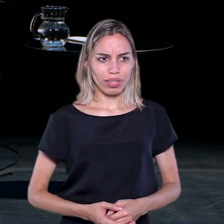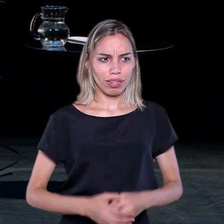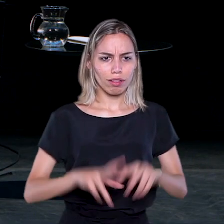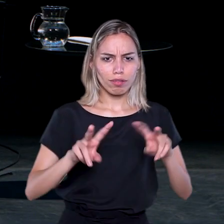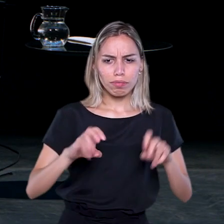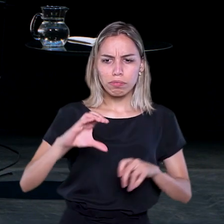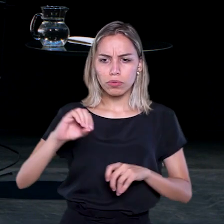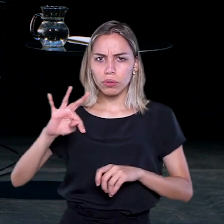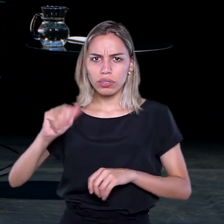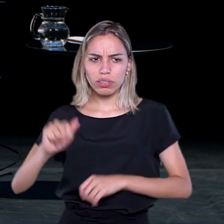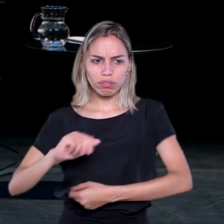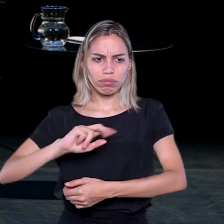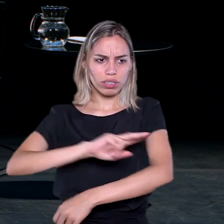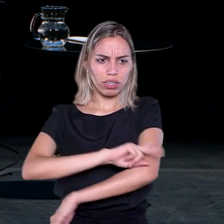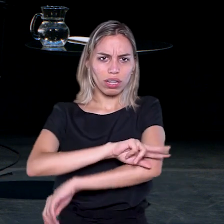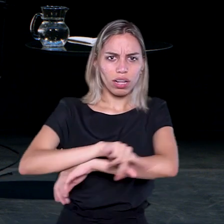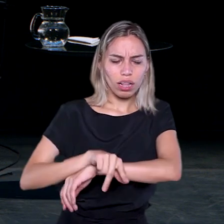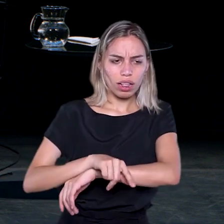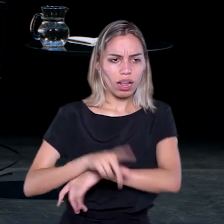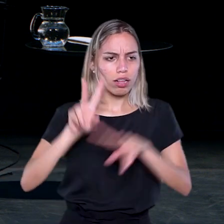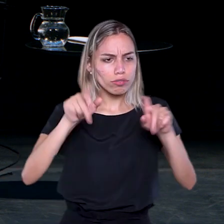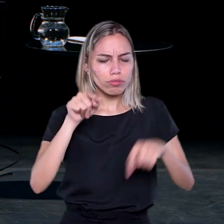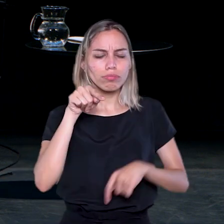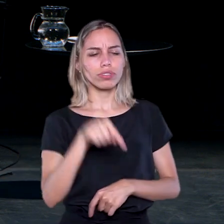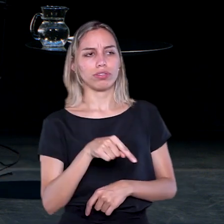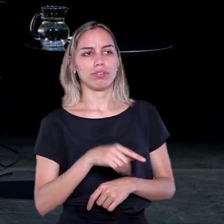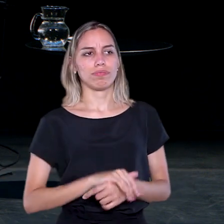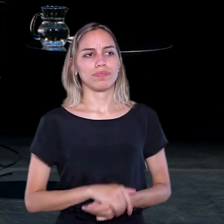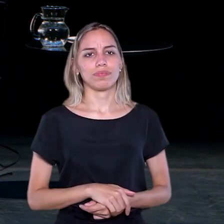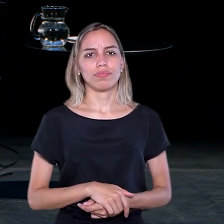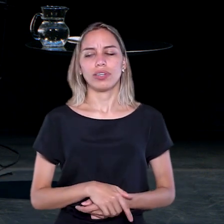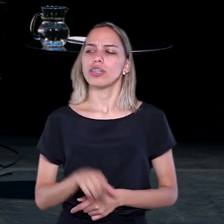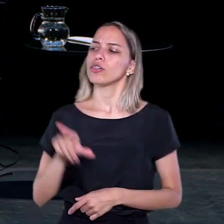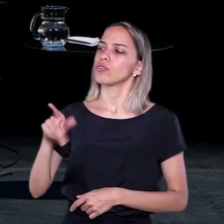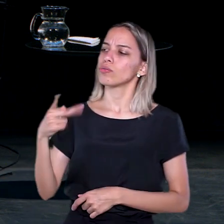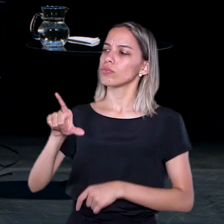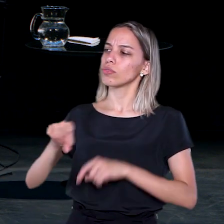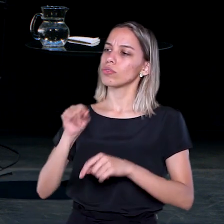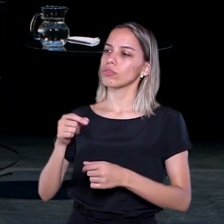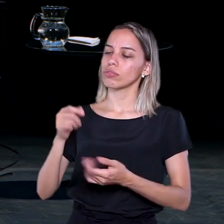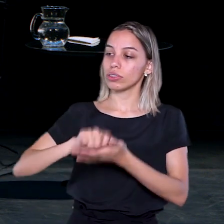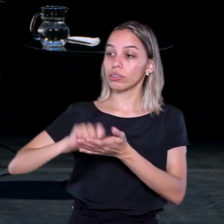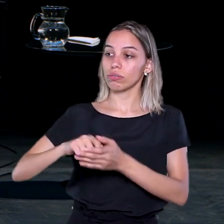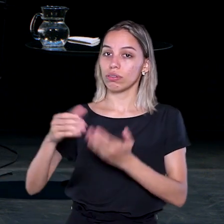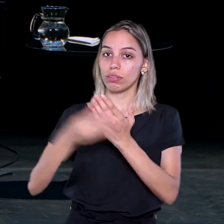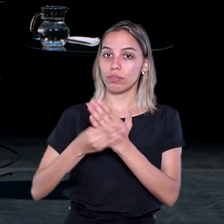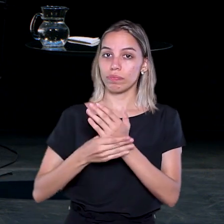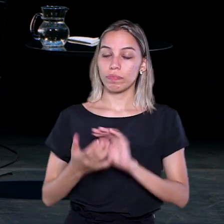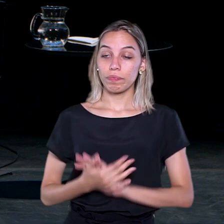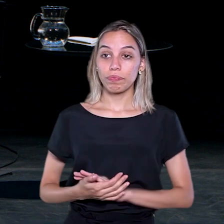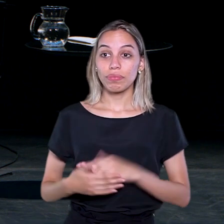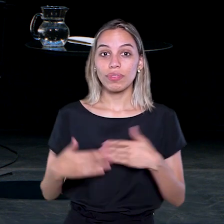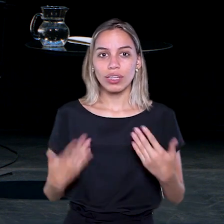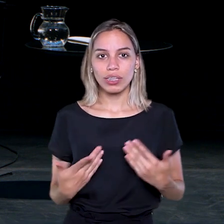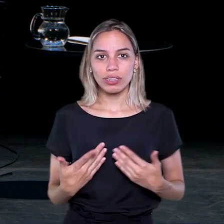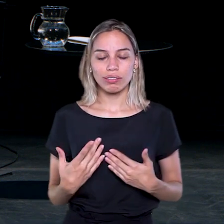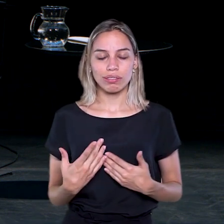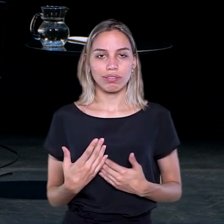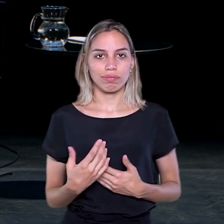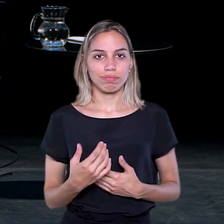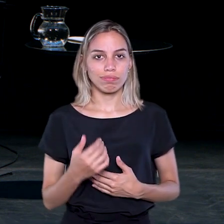As cotas raciais são sobre isso. São sobre isso. Mas aí a decisão de escrever o livro, como é que rolou? Então, a Djamila me